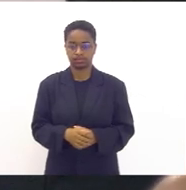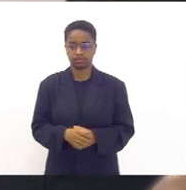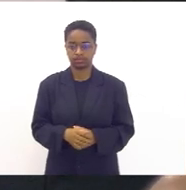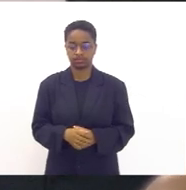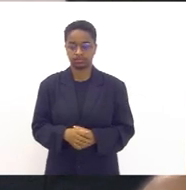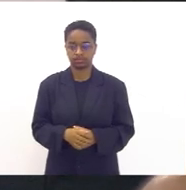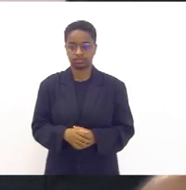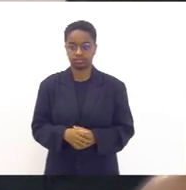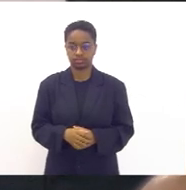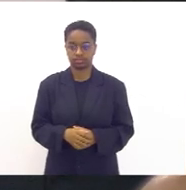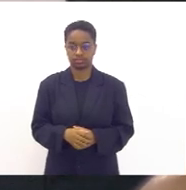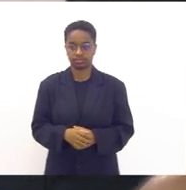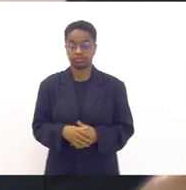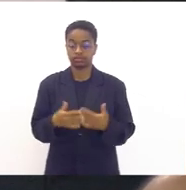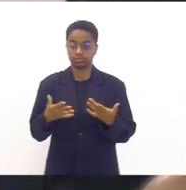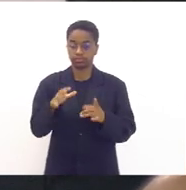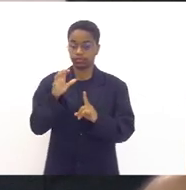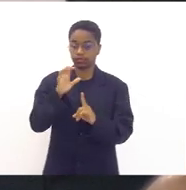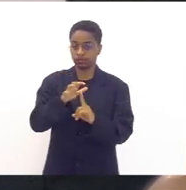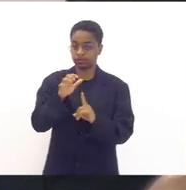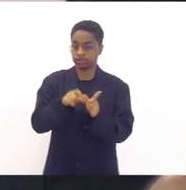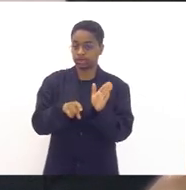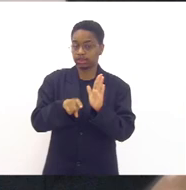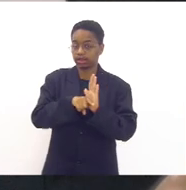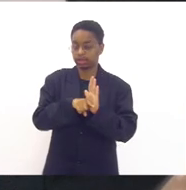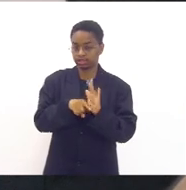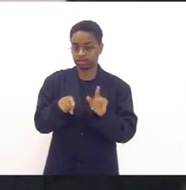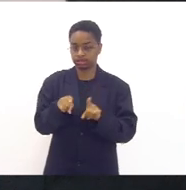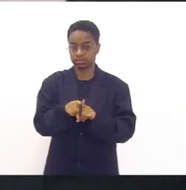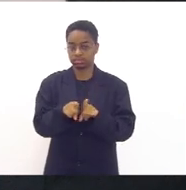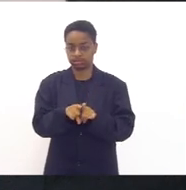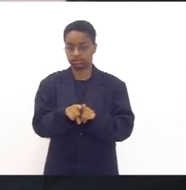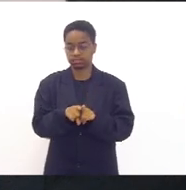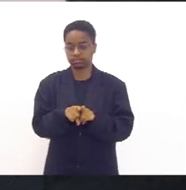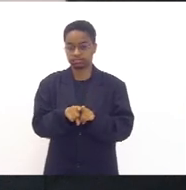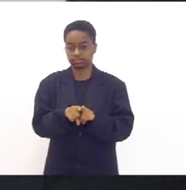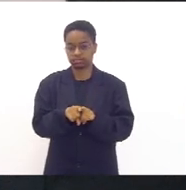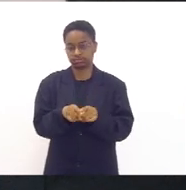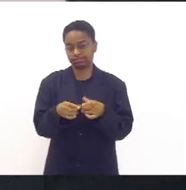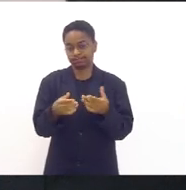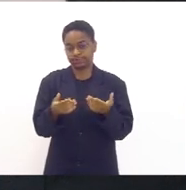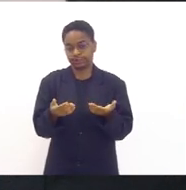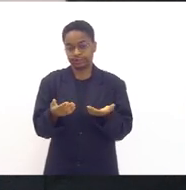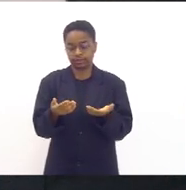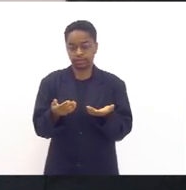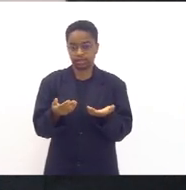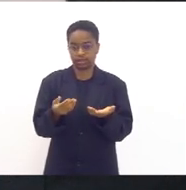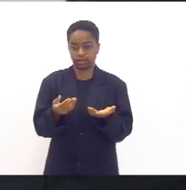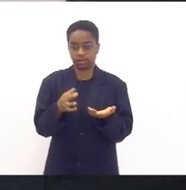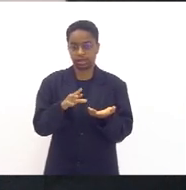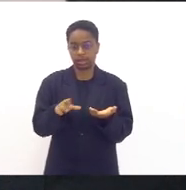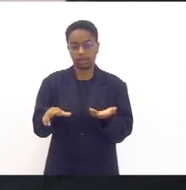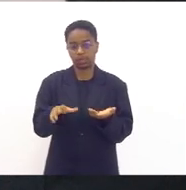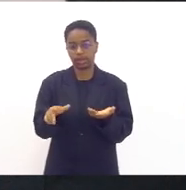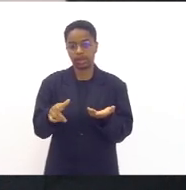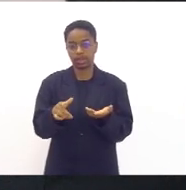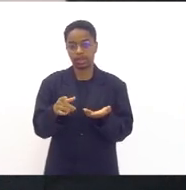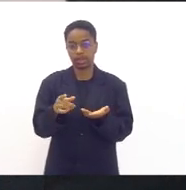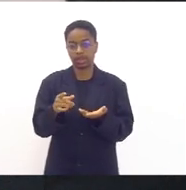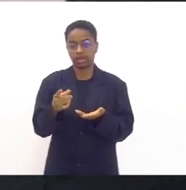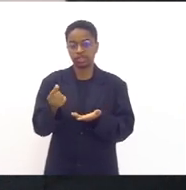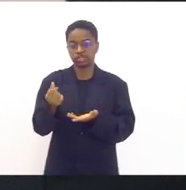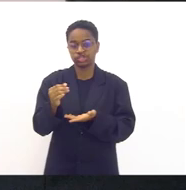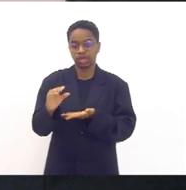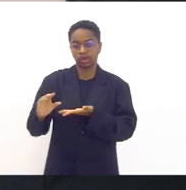isso tudo impacta negativamente aqui a nossa... Não que a receita da SEDAI seja